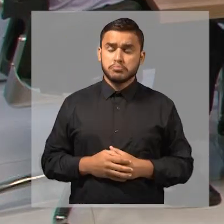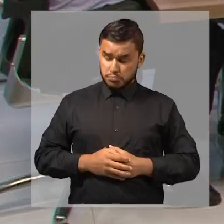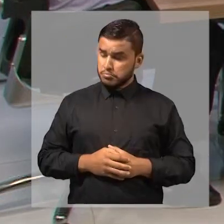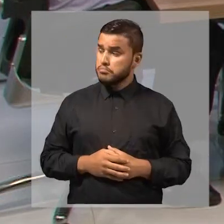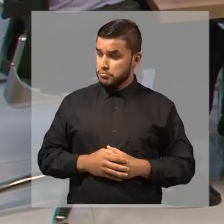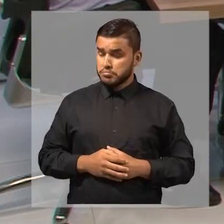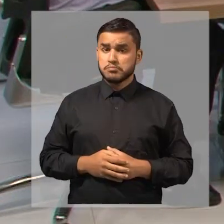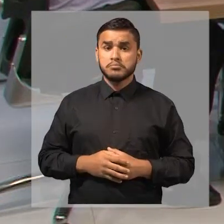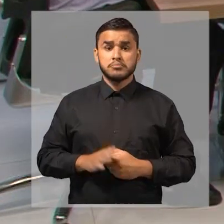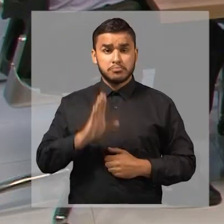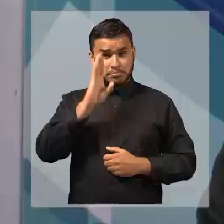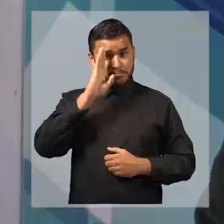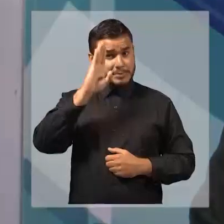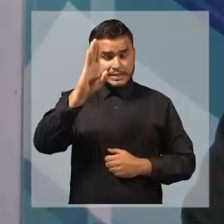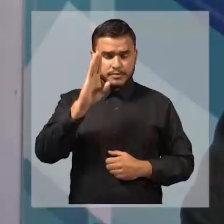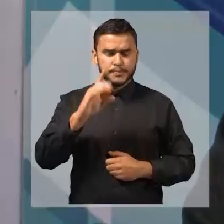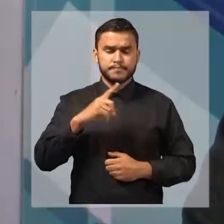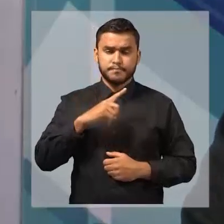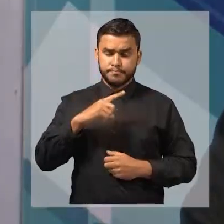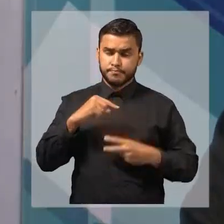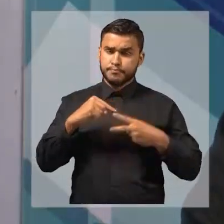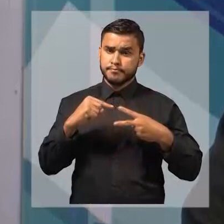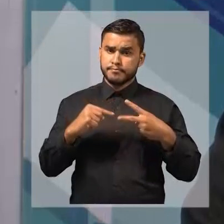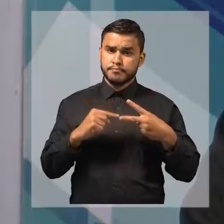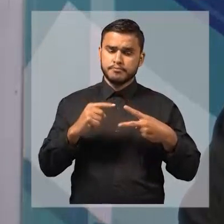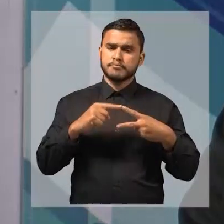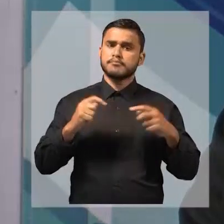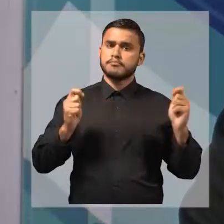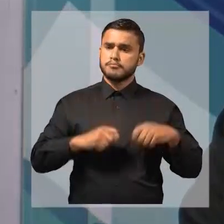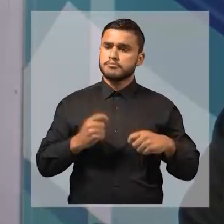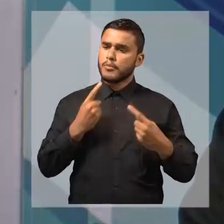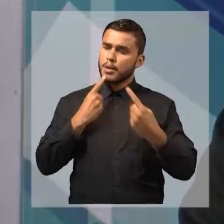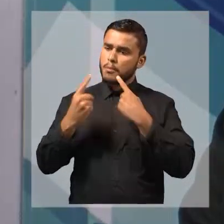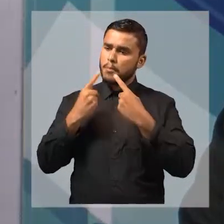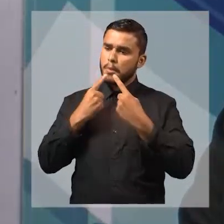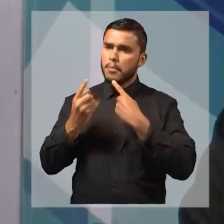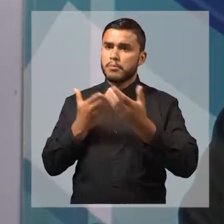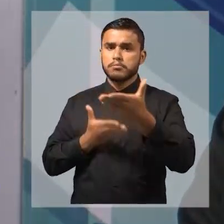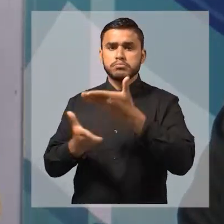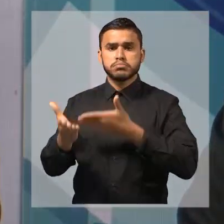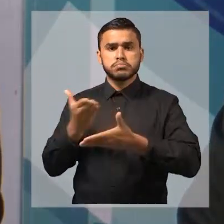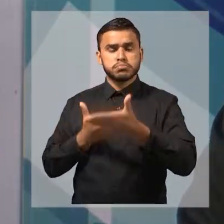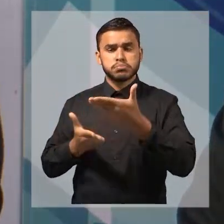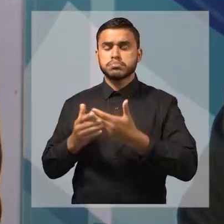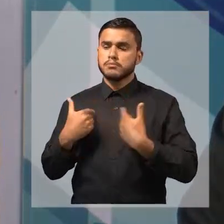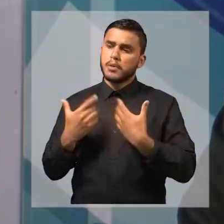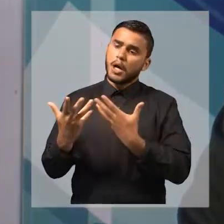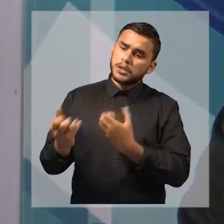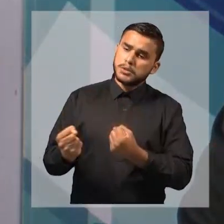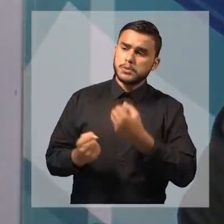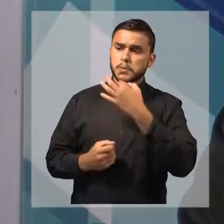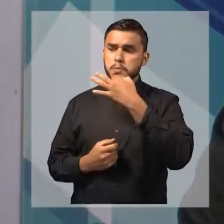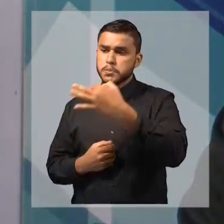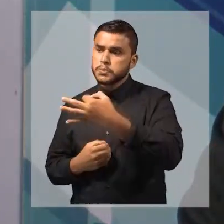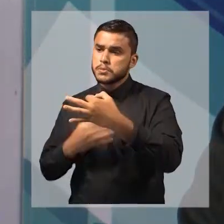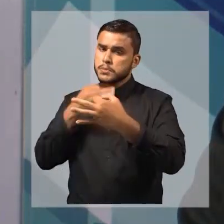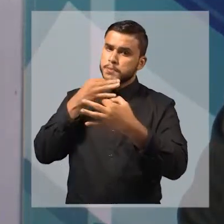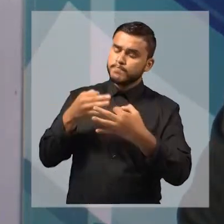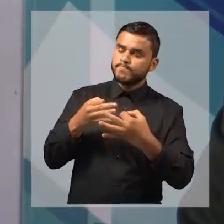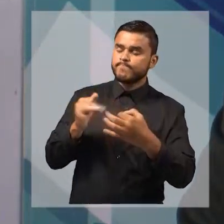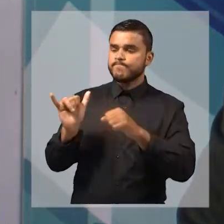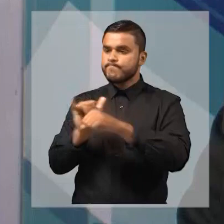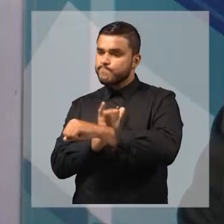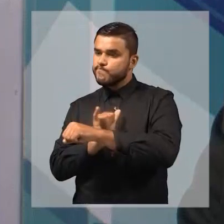duas vertentes a saber. A primeira delas, a capacidade de diálogo, de aceitação entre